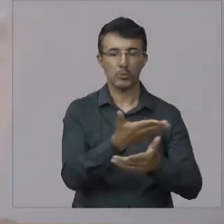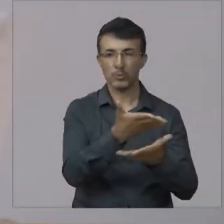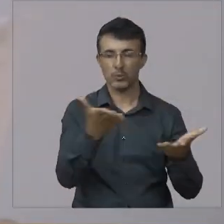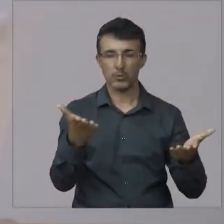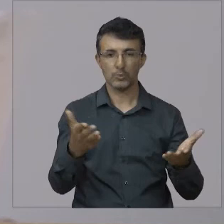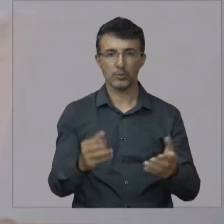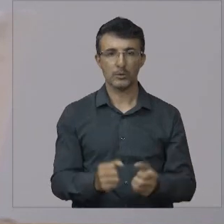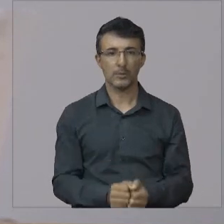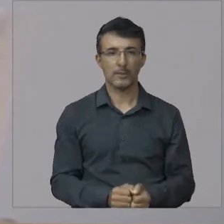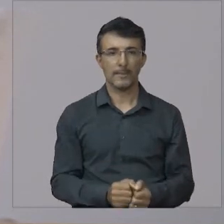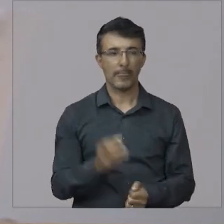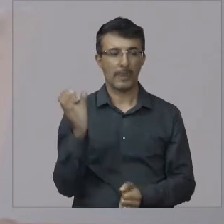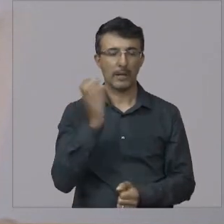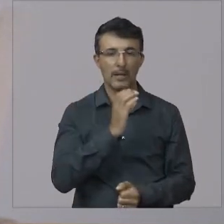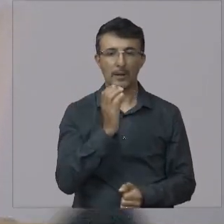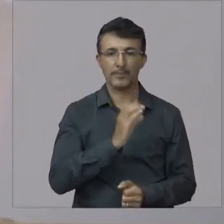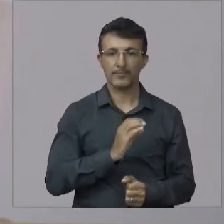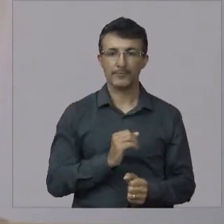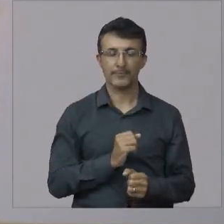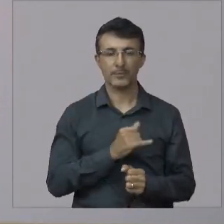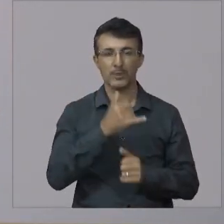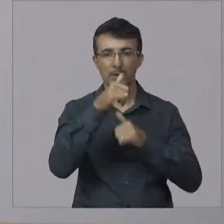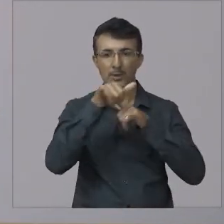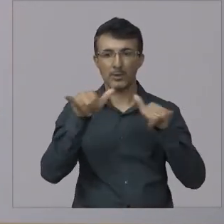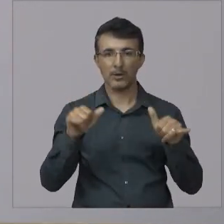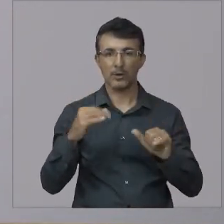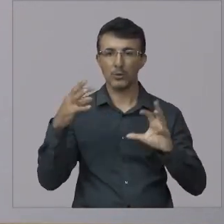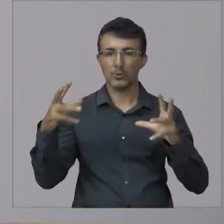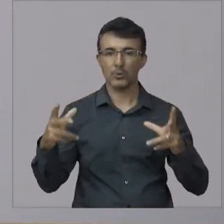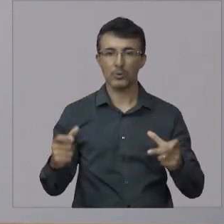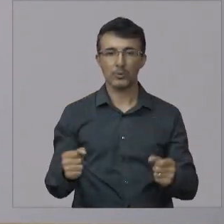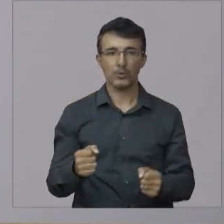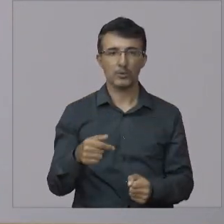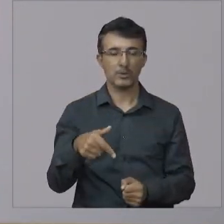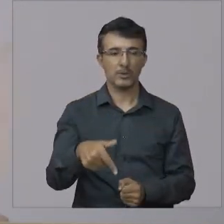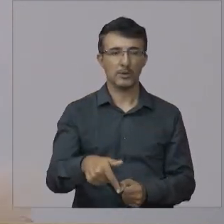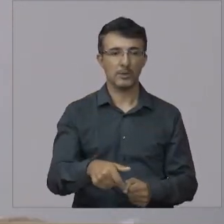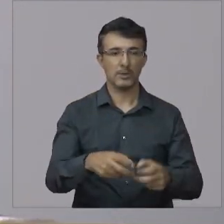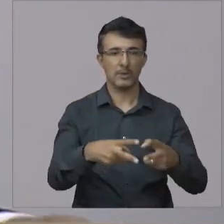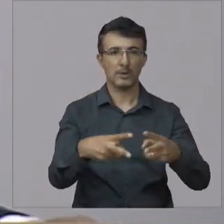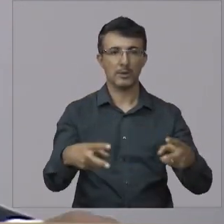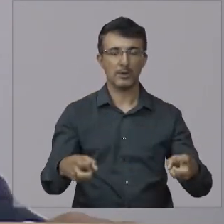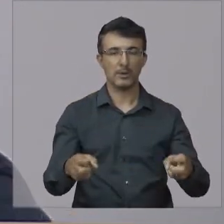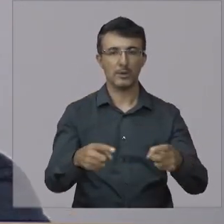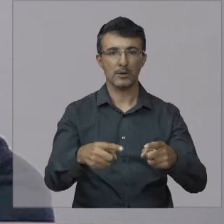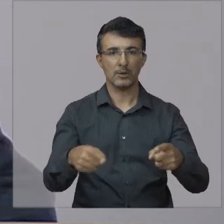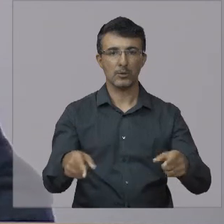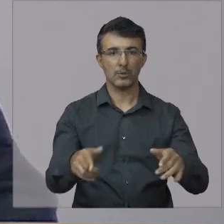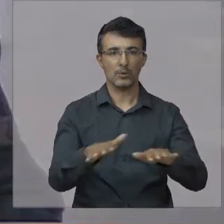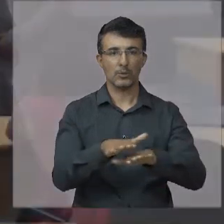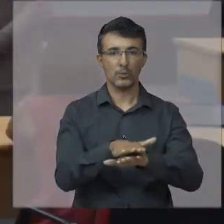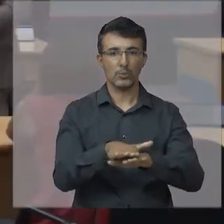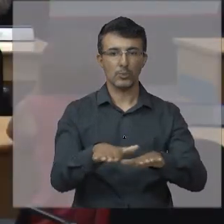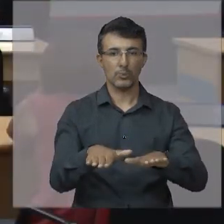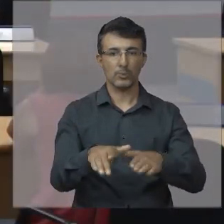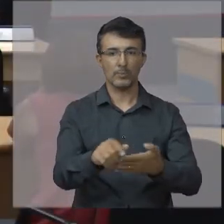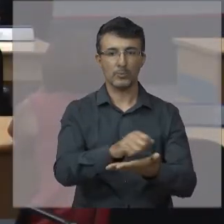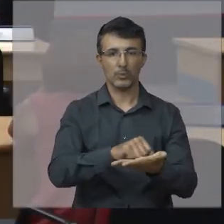a todos os presentes que suspenderemos a presente sessão para confecção da ata.